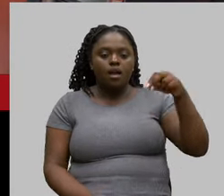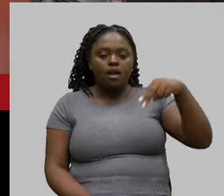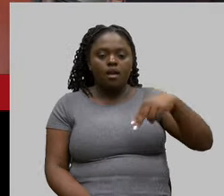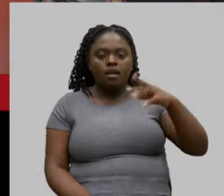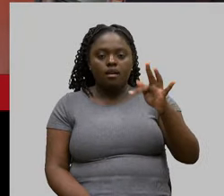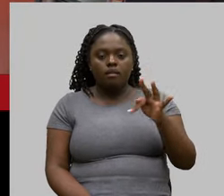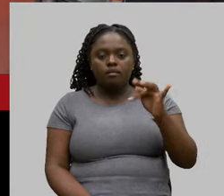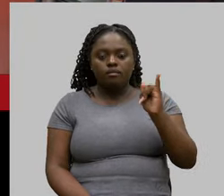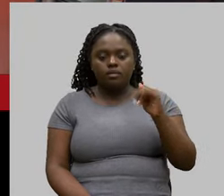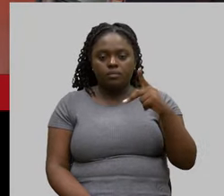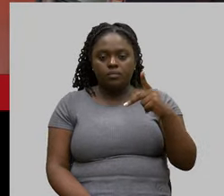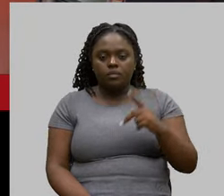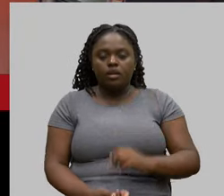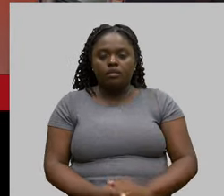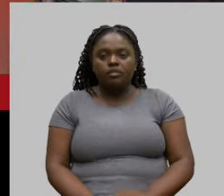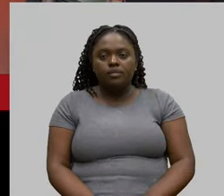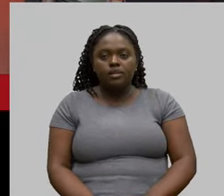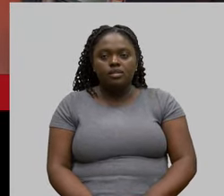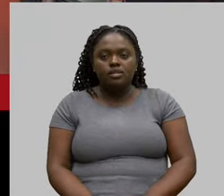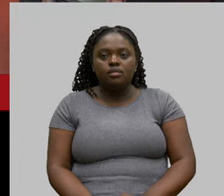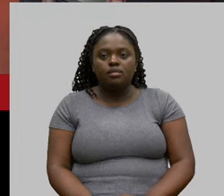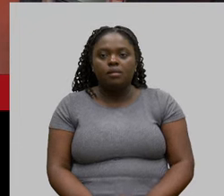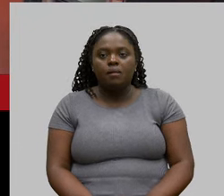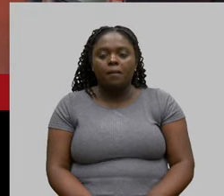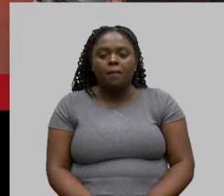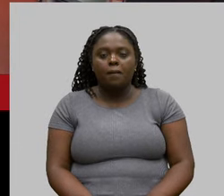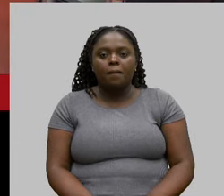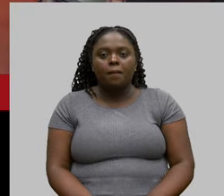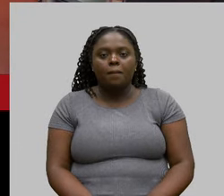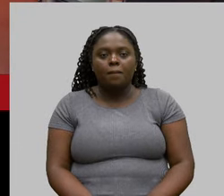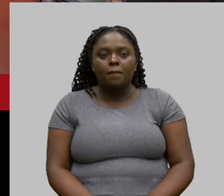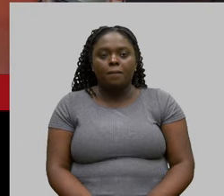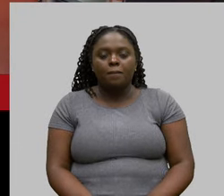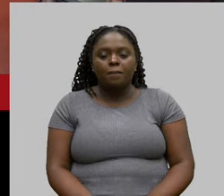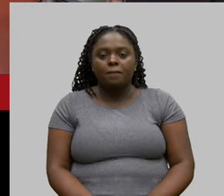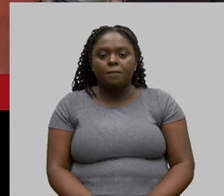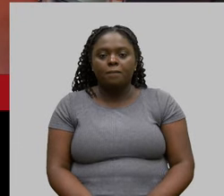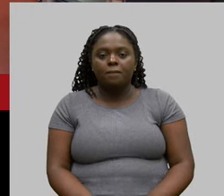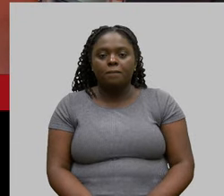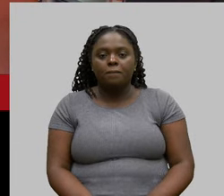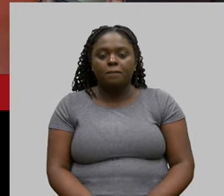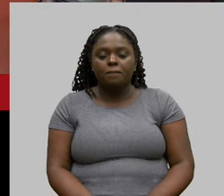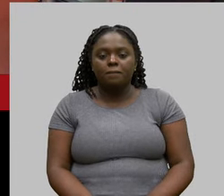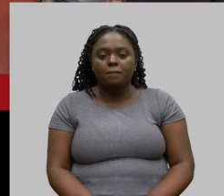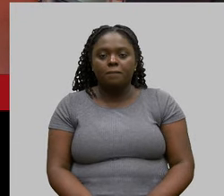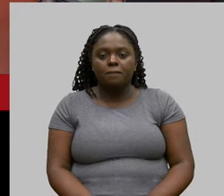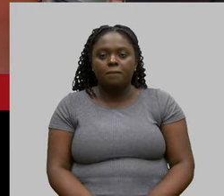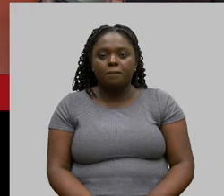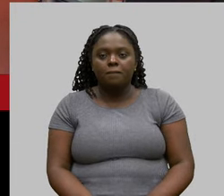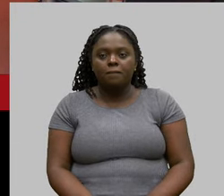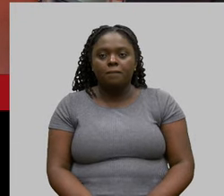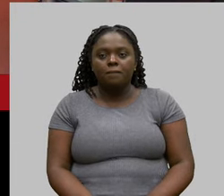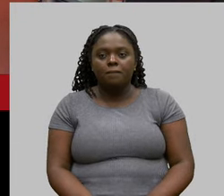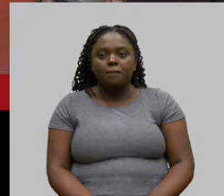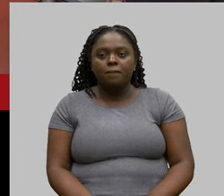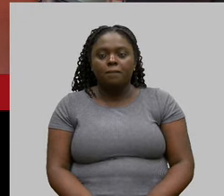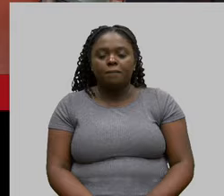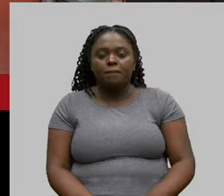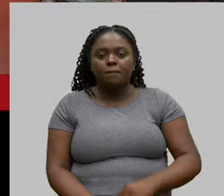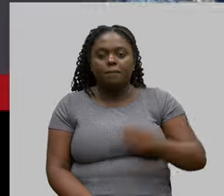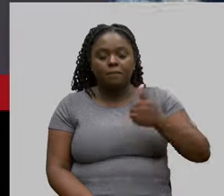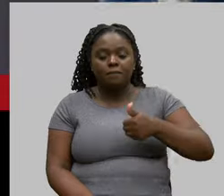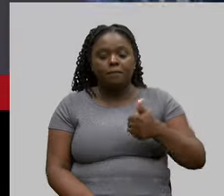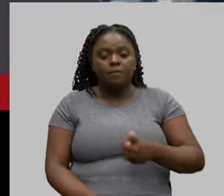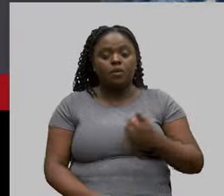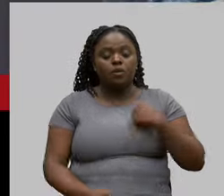anfip Bom dia a todos eh inicialmente Saúdo em nome do presidente da